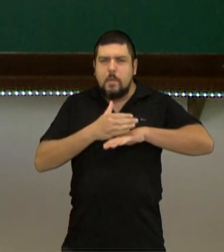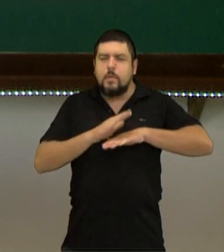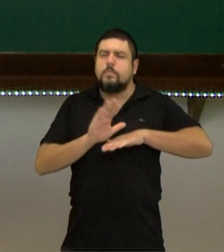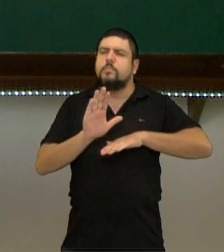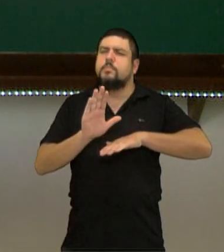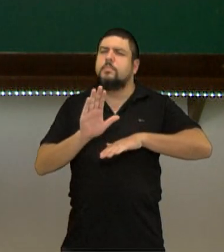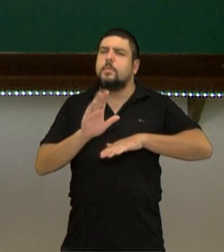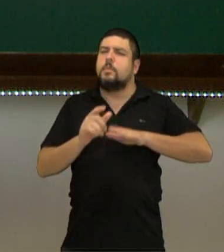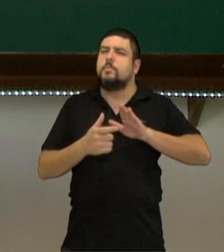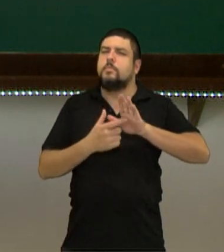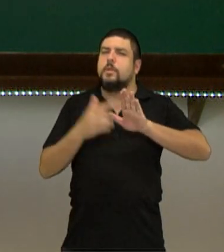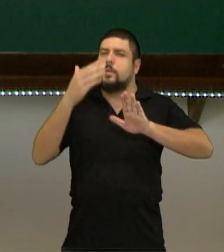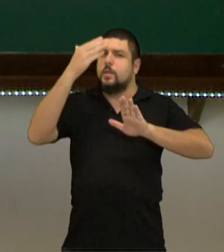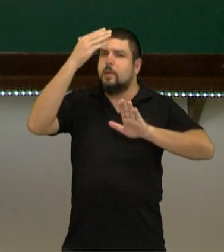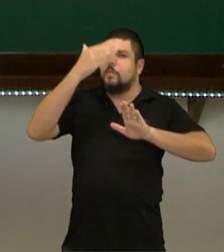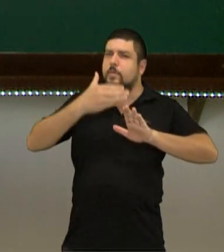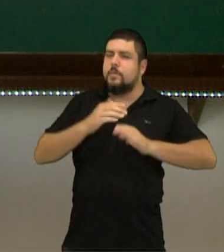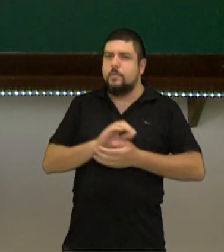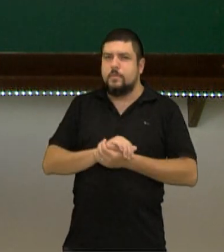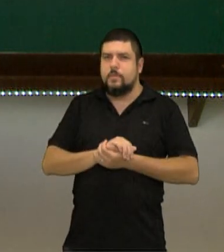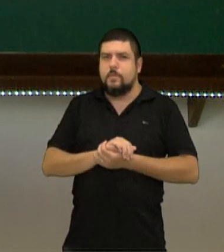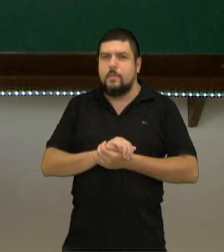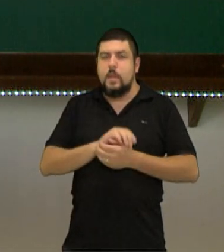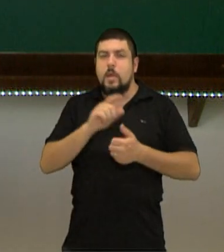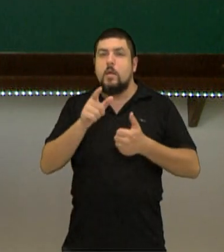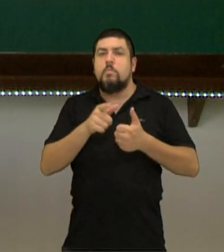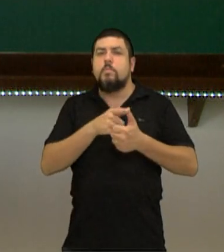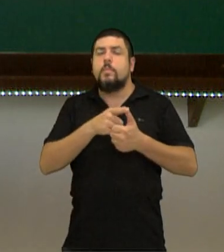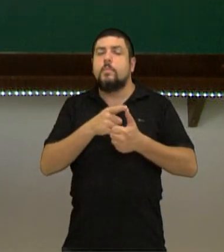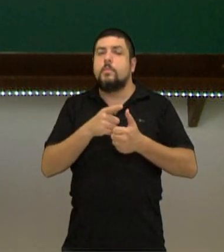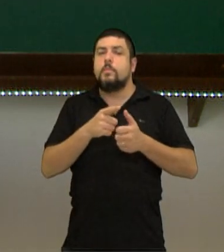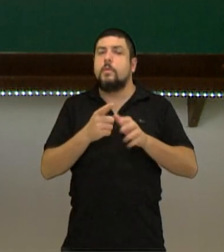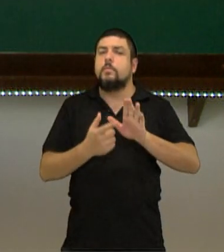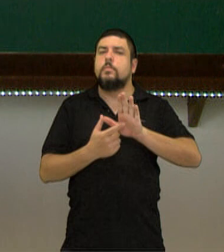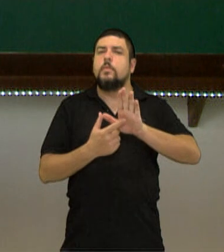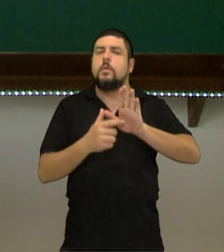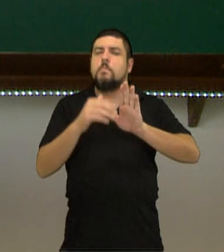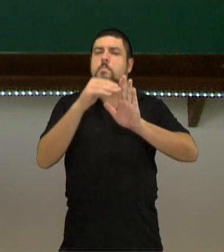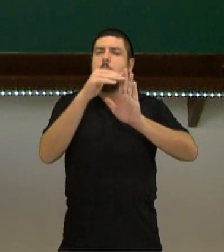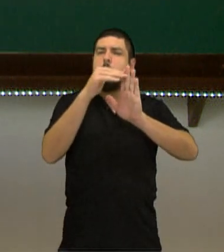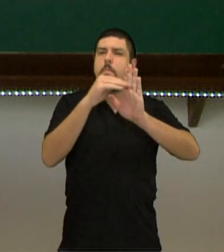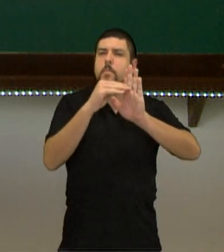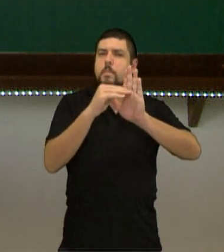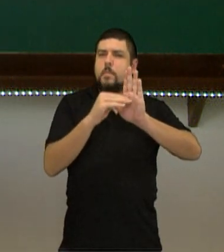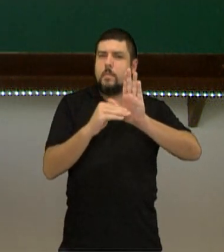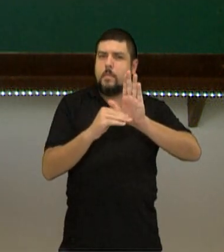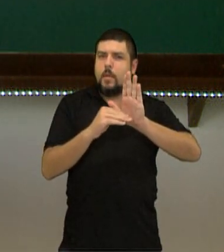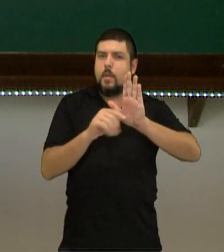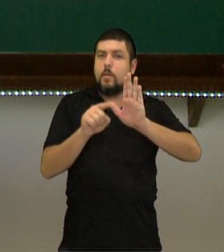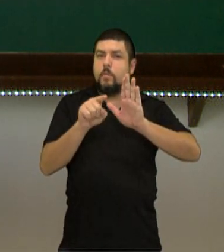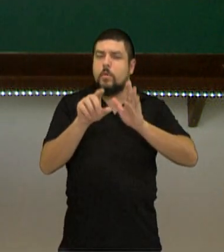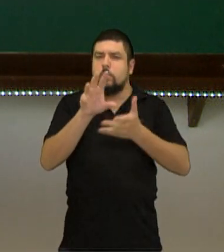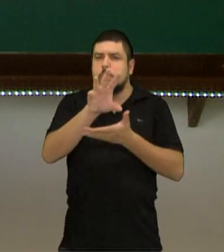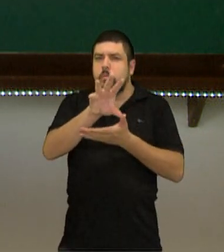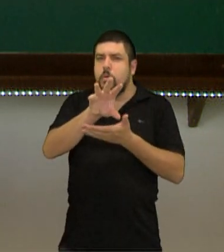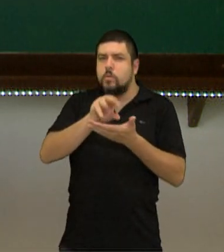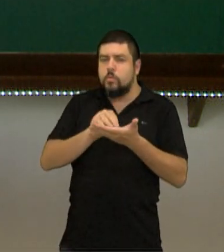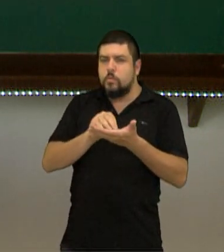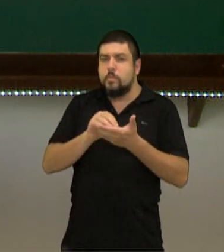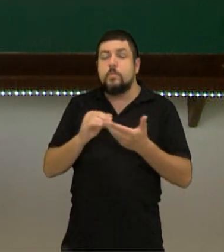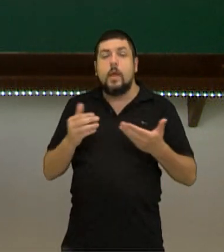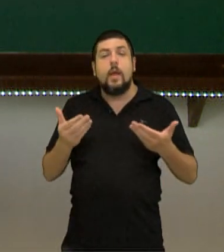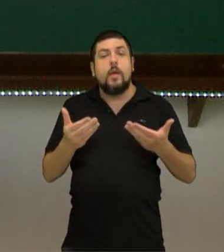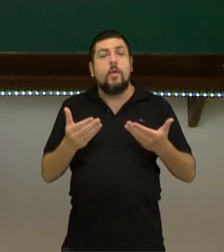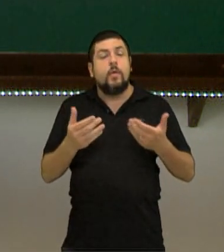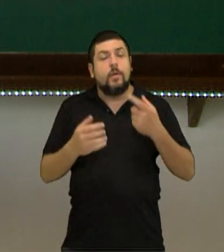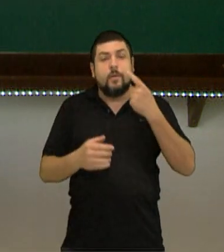um segredo. Eu mostrei primeiro o nosso mão na massa, os materiais, deixei vocês copiarem e agora eu vou fazer